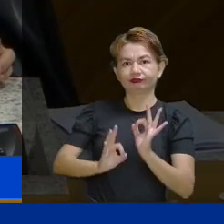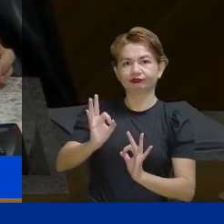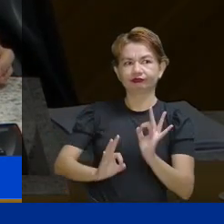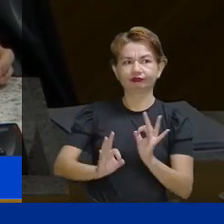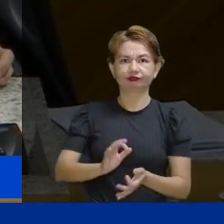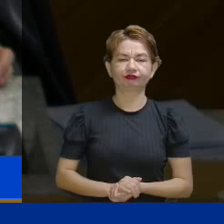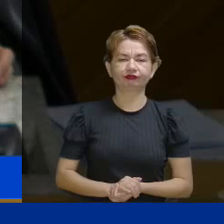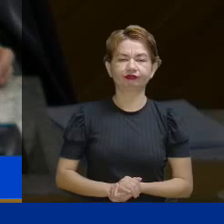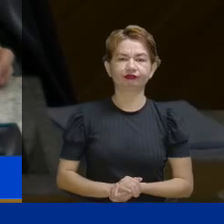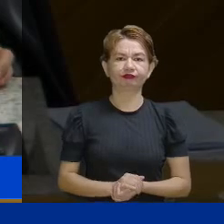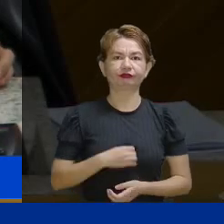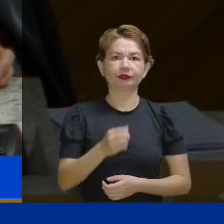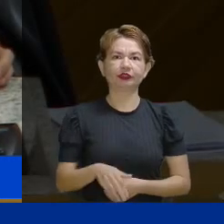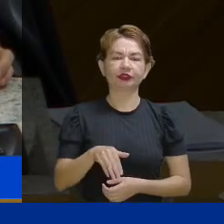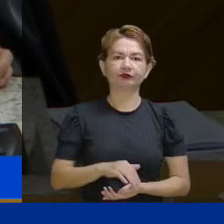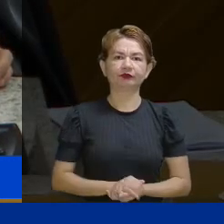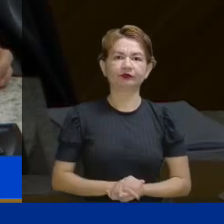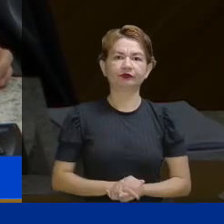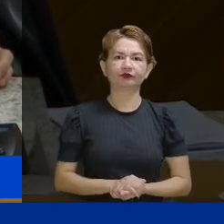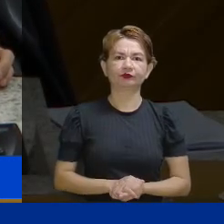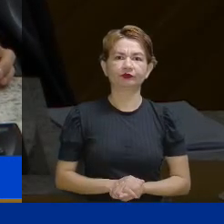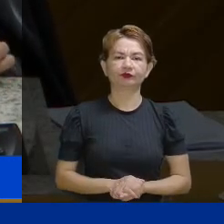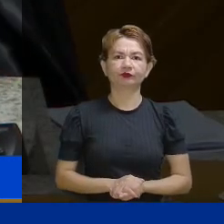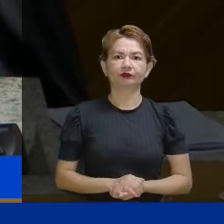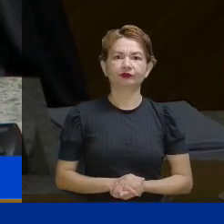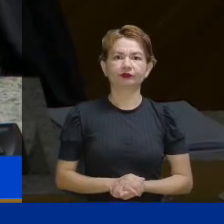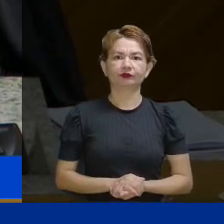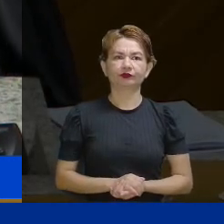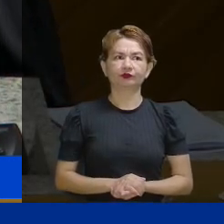Uma juíza membro e procuradora regional eleitoral,